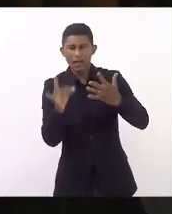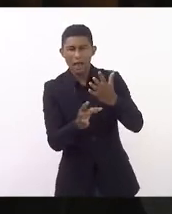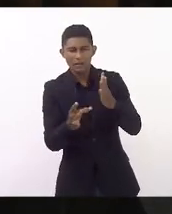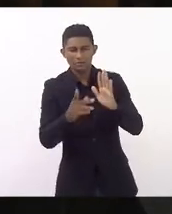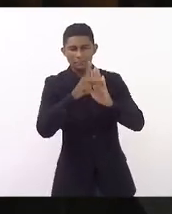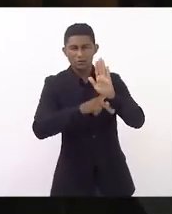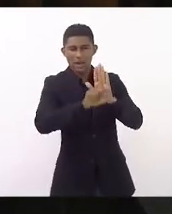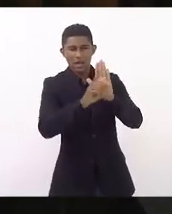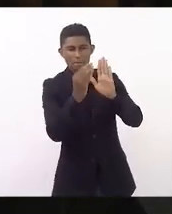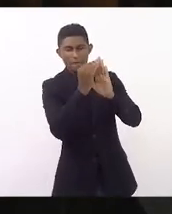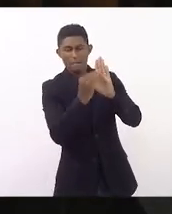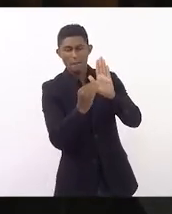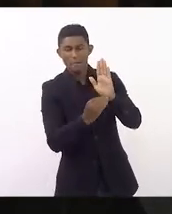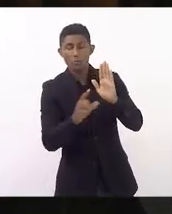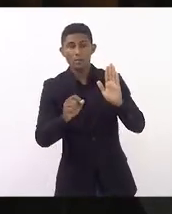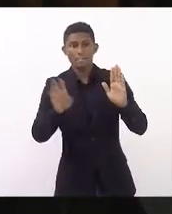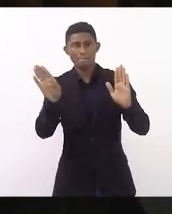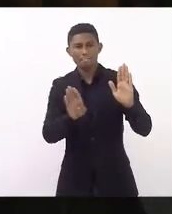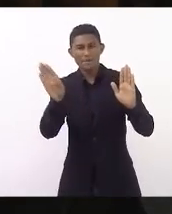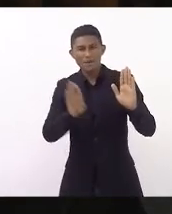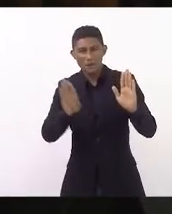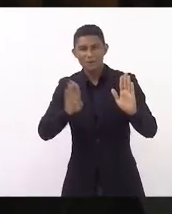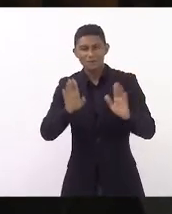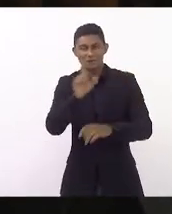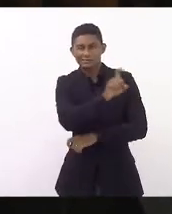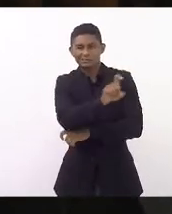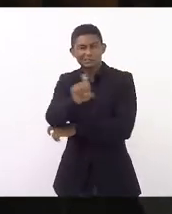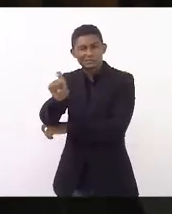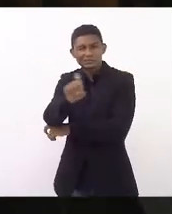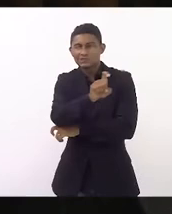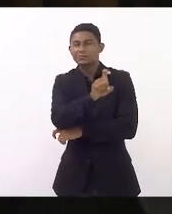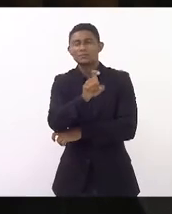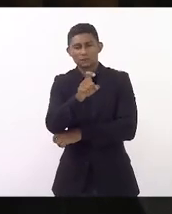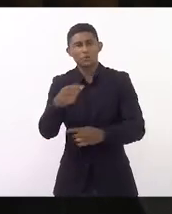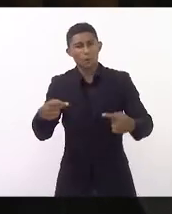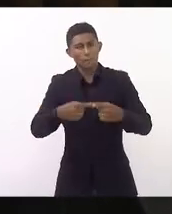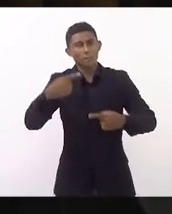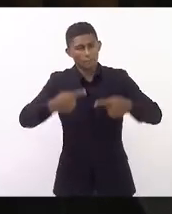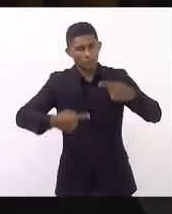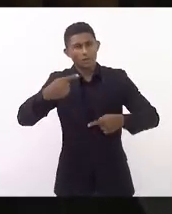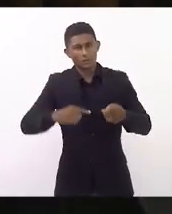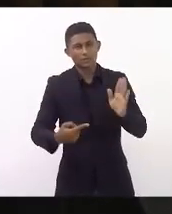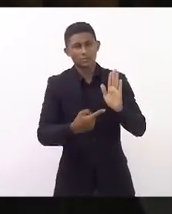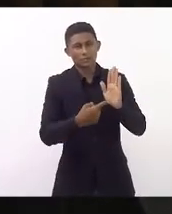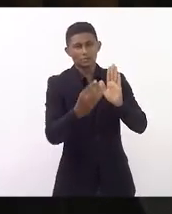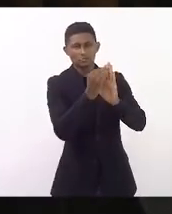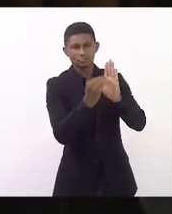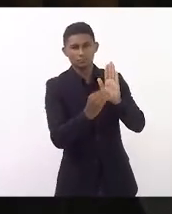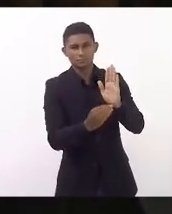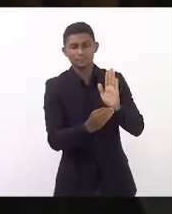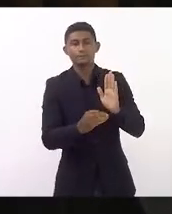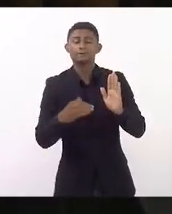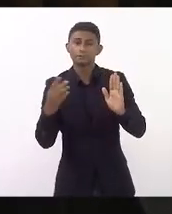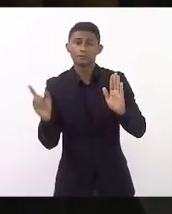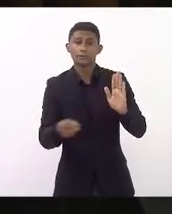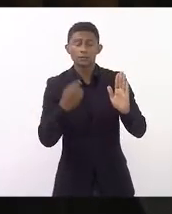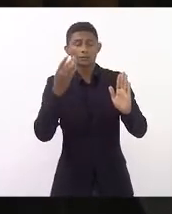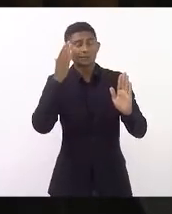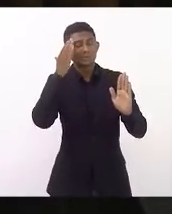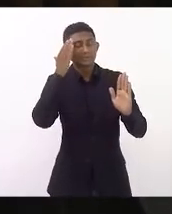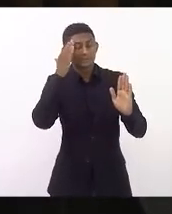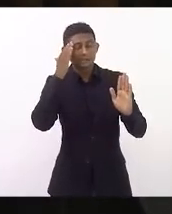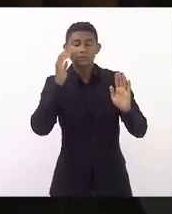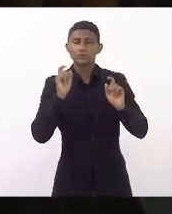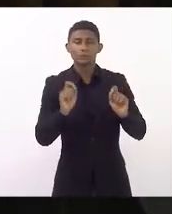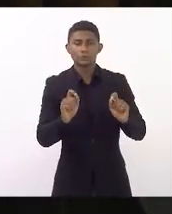dos biofertilizantes como parte dessa política. E, sendo coerentes com isso, a gente entende que isso deve